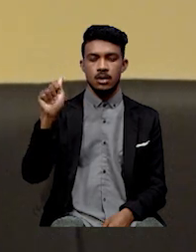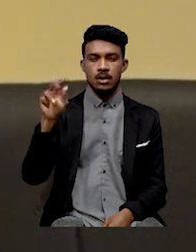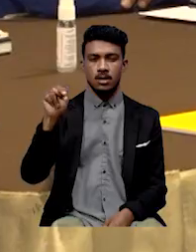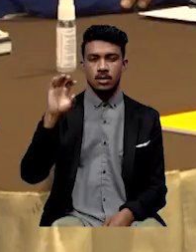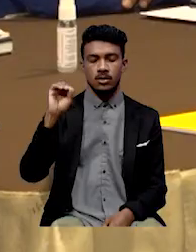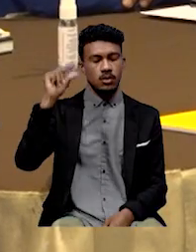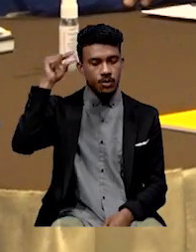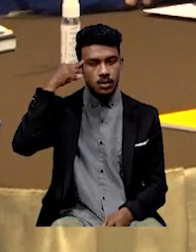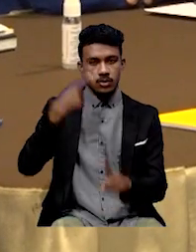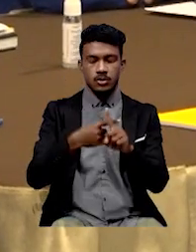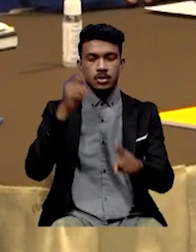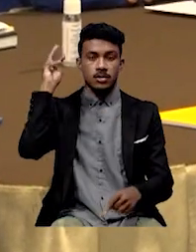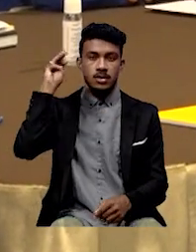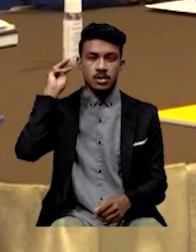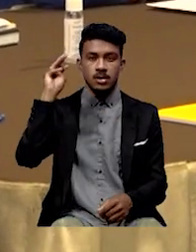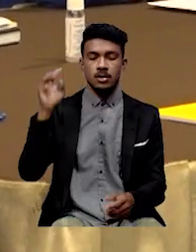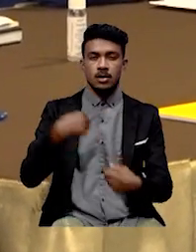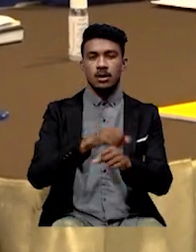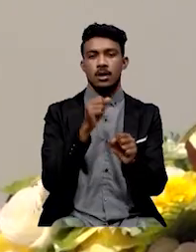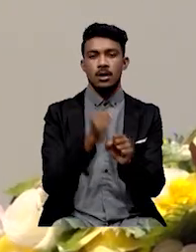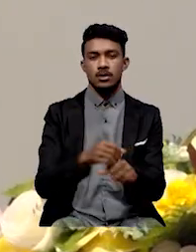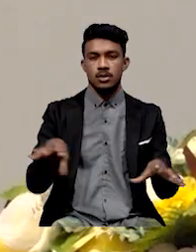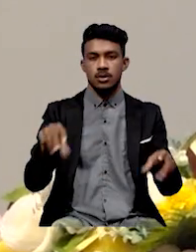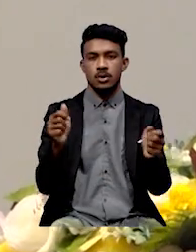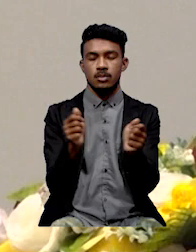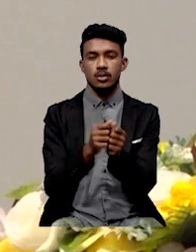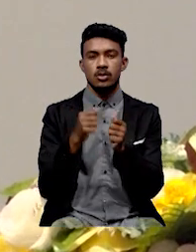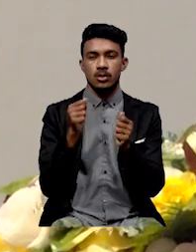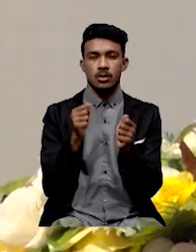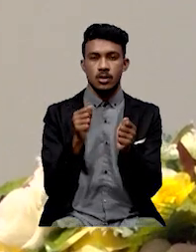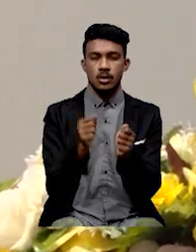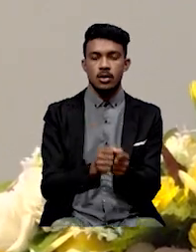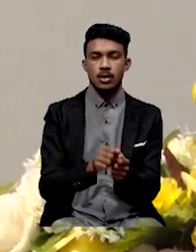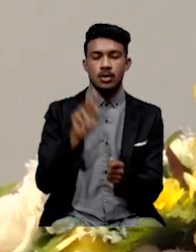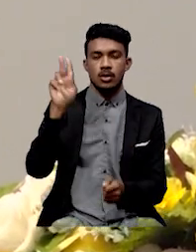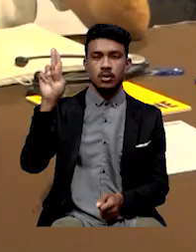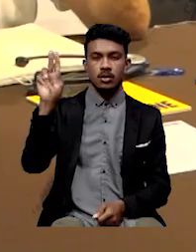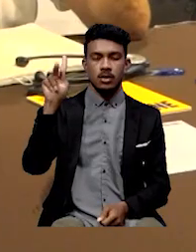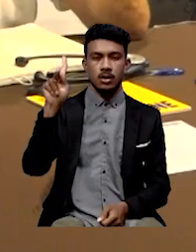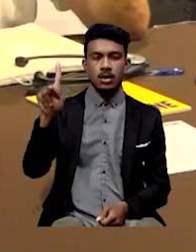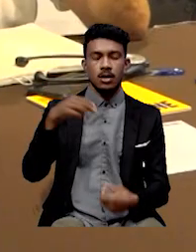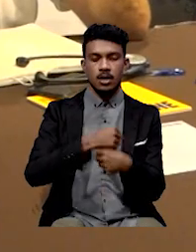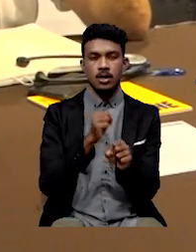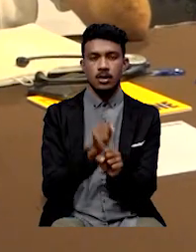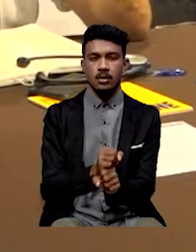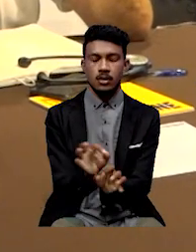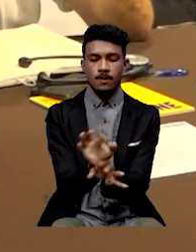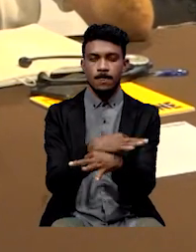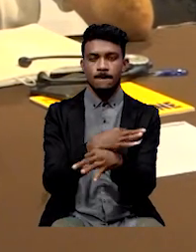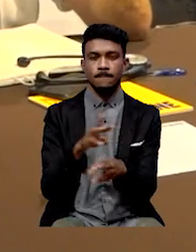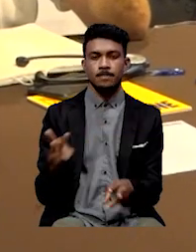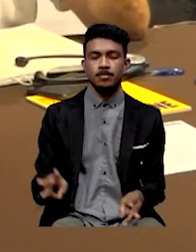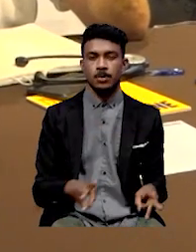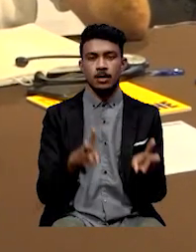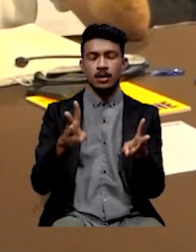governo lihusi ministero refere halo cooperasaun ho União Europea ho di halo rehabilitasaun by strada hirak nebe kondisaun grave